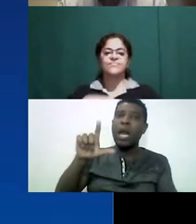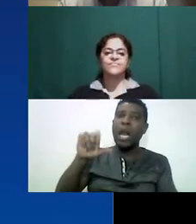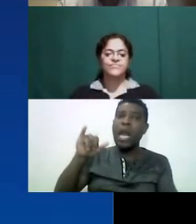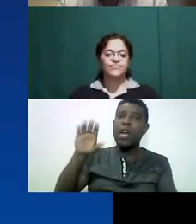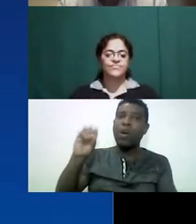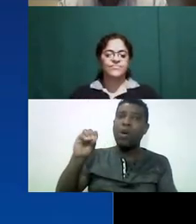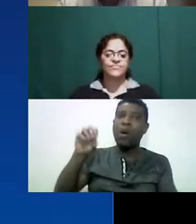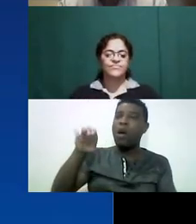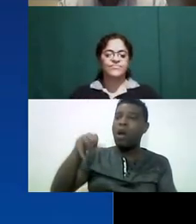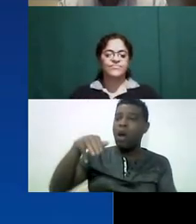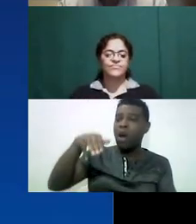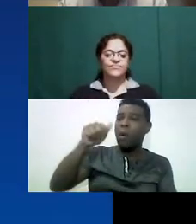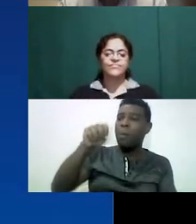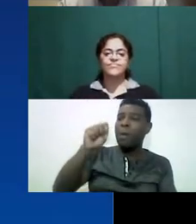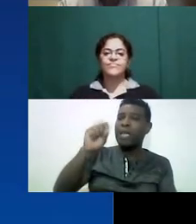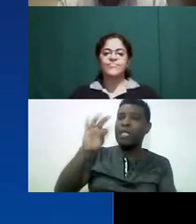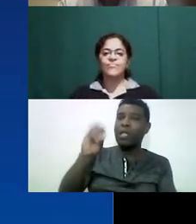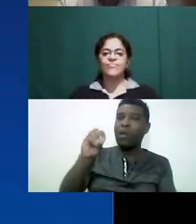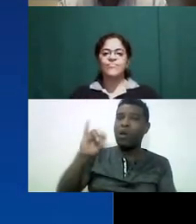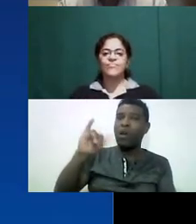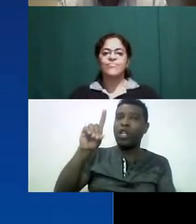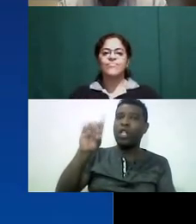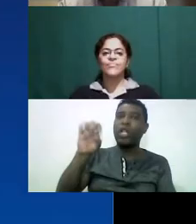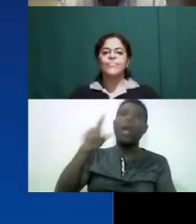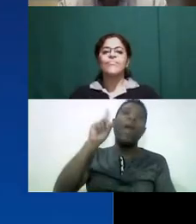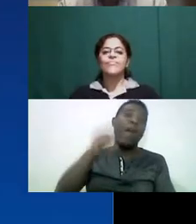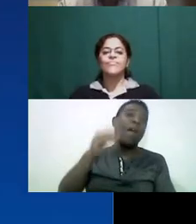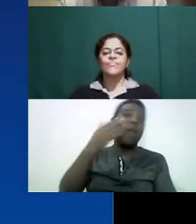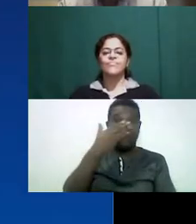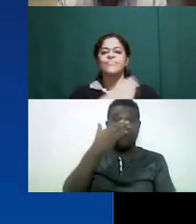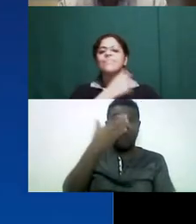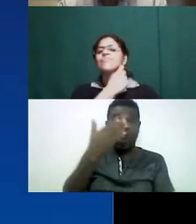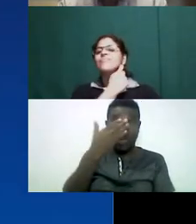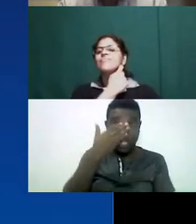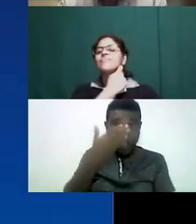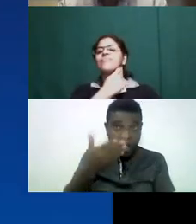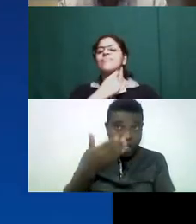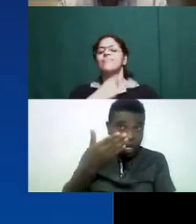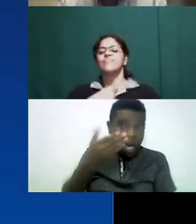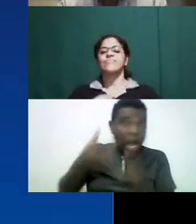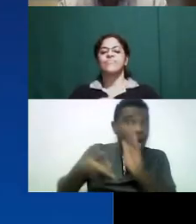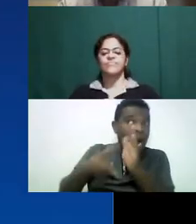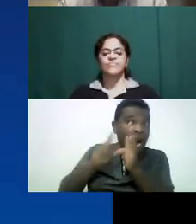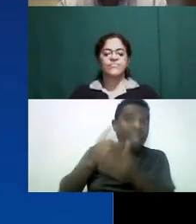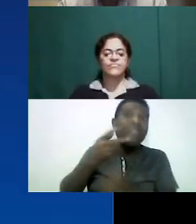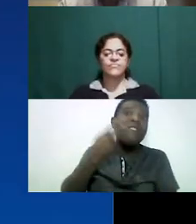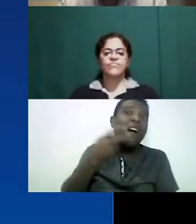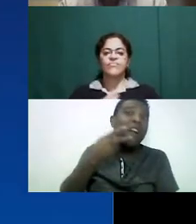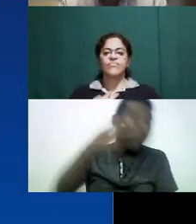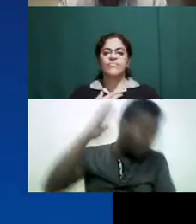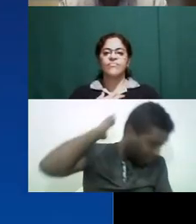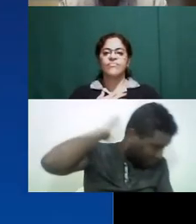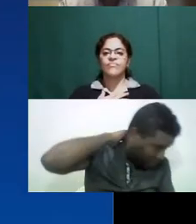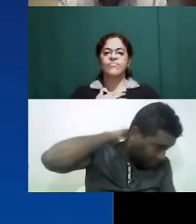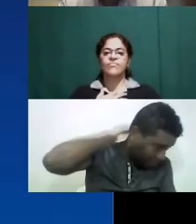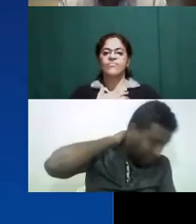cabeça que vai para a região da cleido, né, que é a região da clavícula, e a região external. Então,